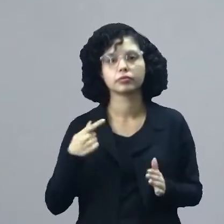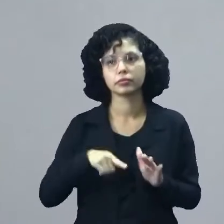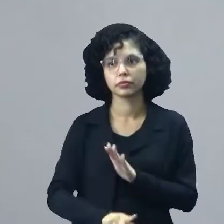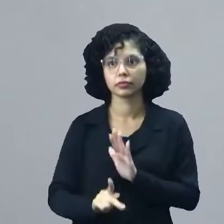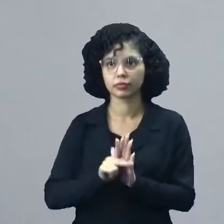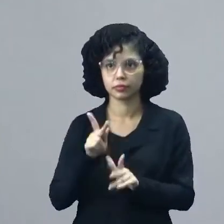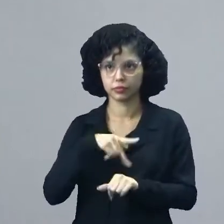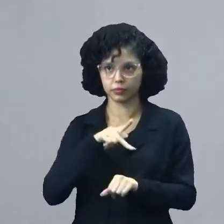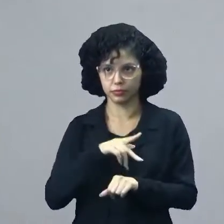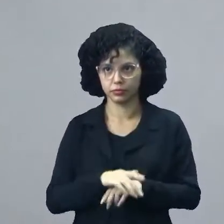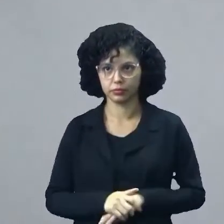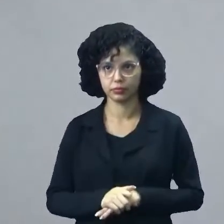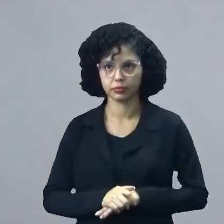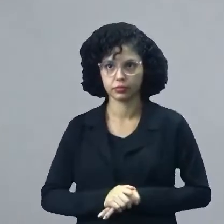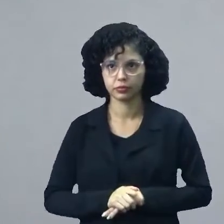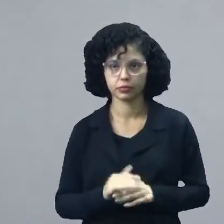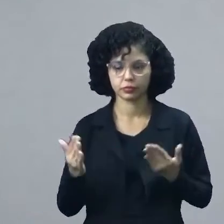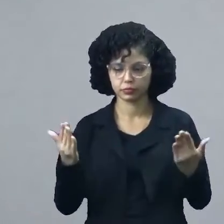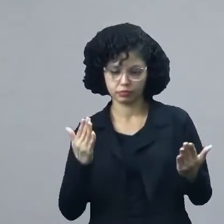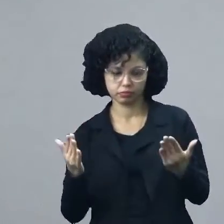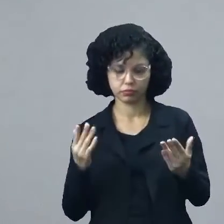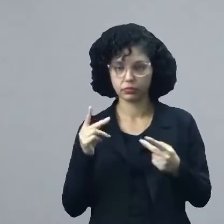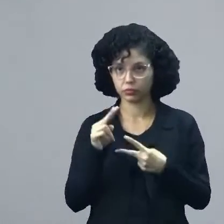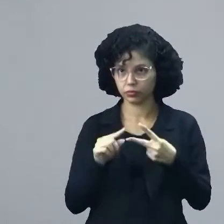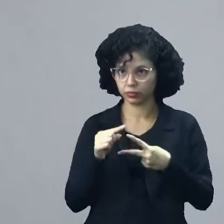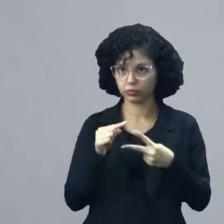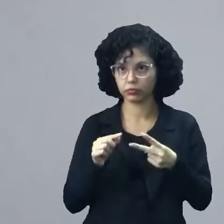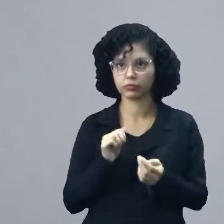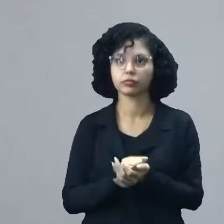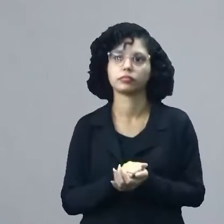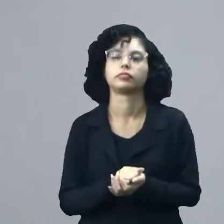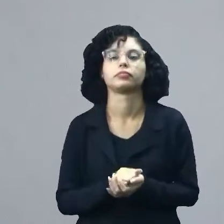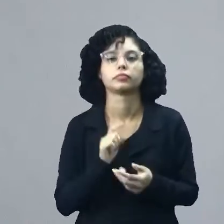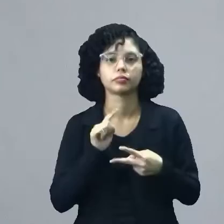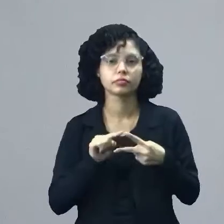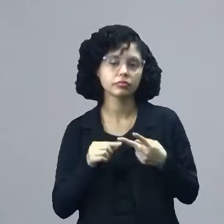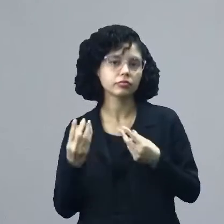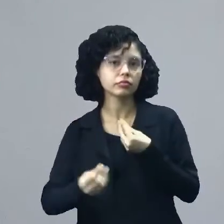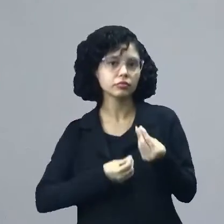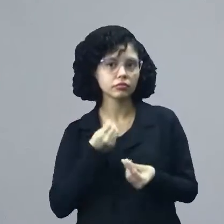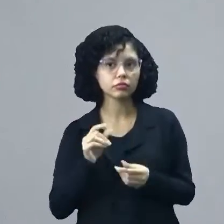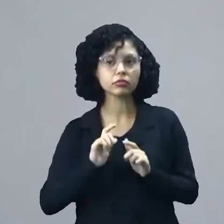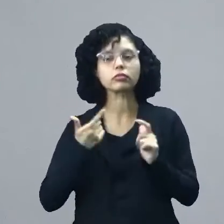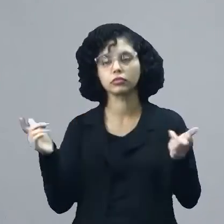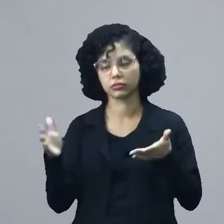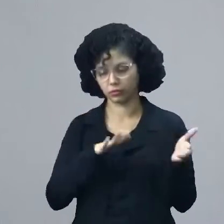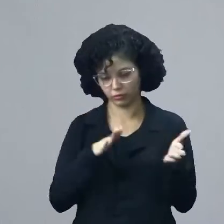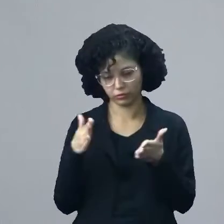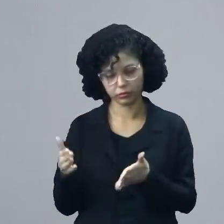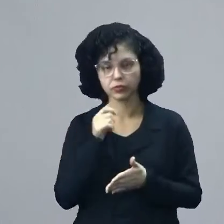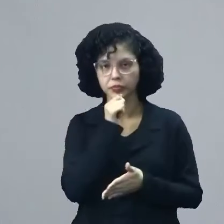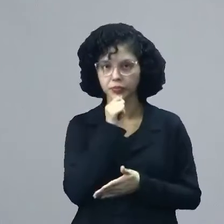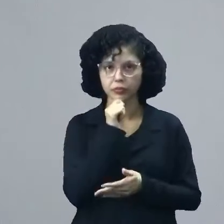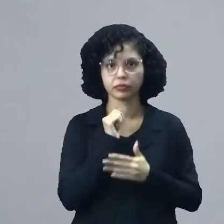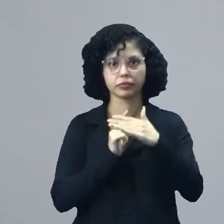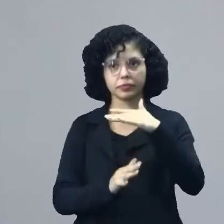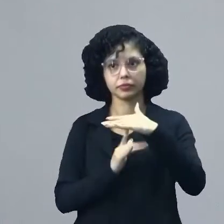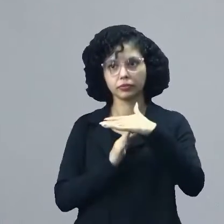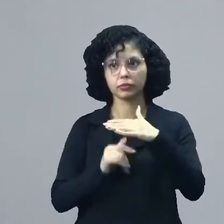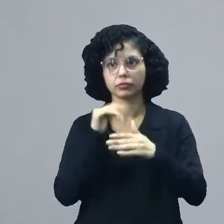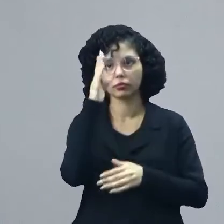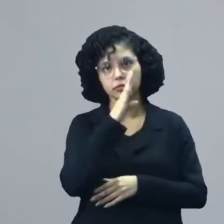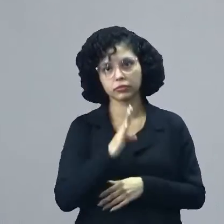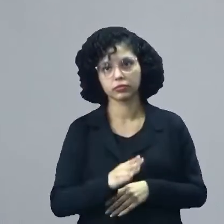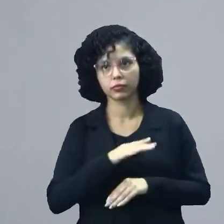seu país. Então, a gente tem aqui um interesse duplo e a motivação, né, como a maior parte das migrações que aconteceram dentro